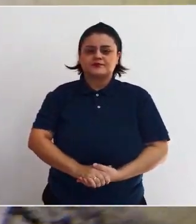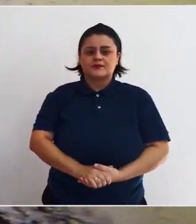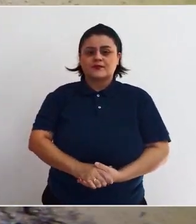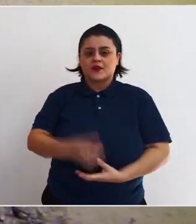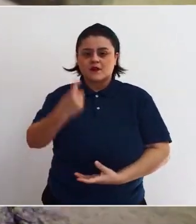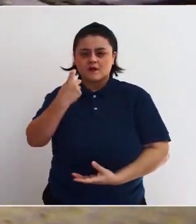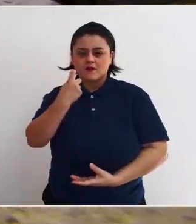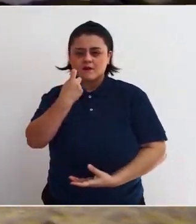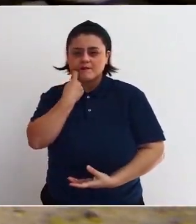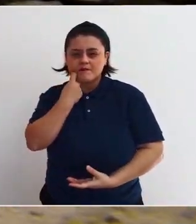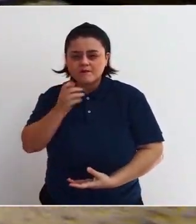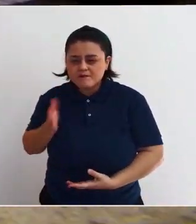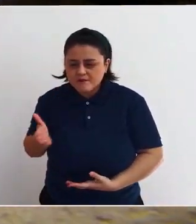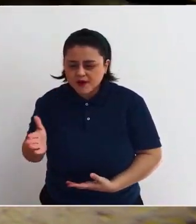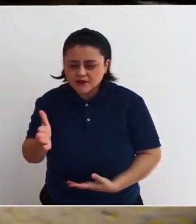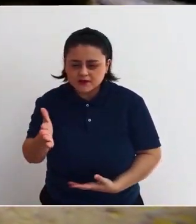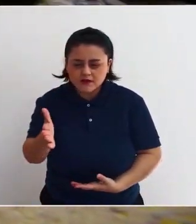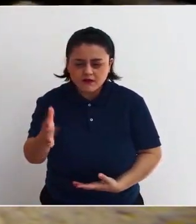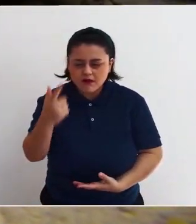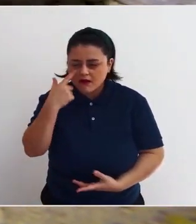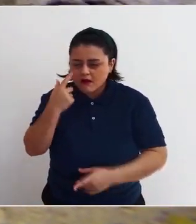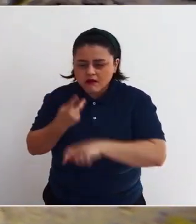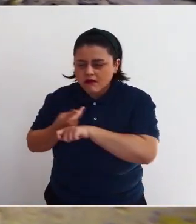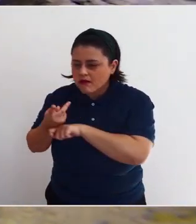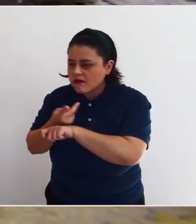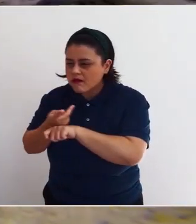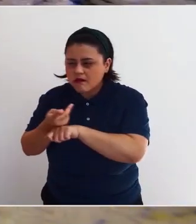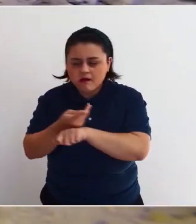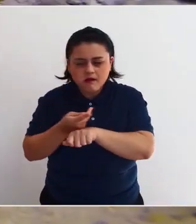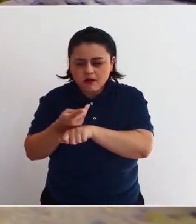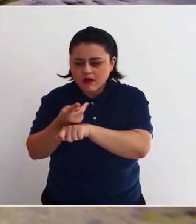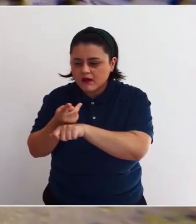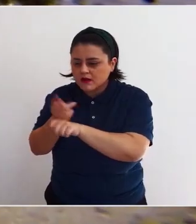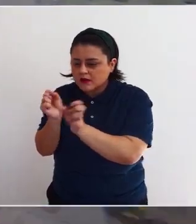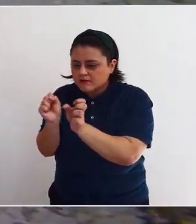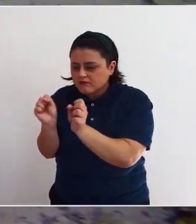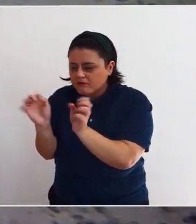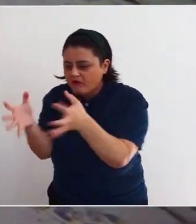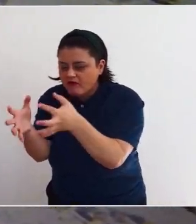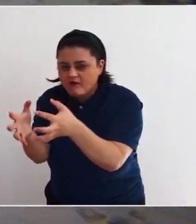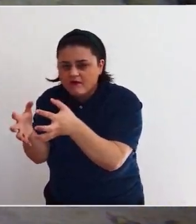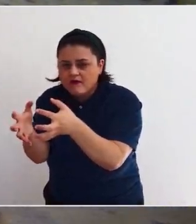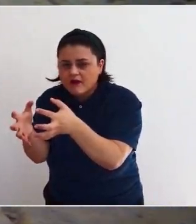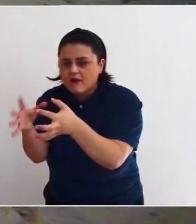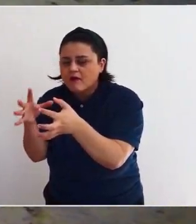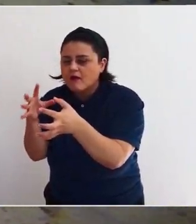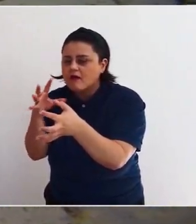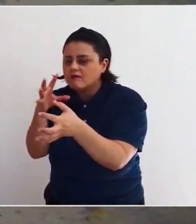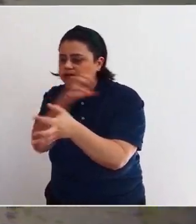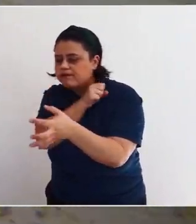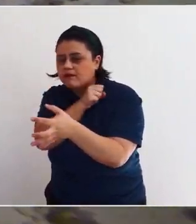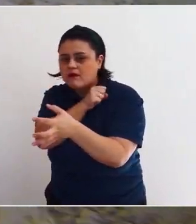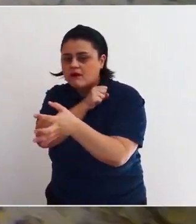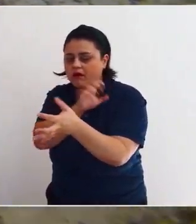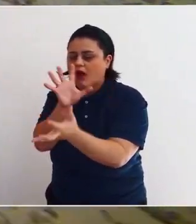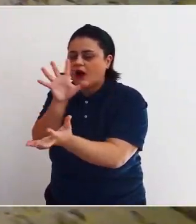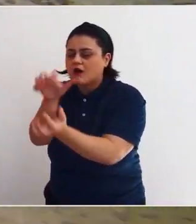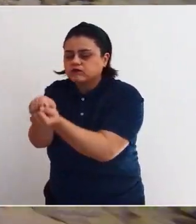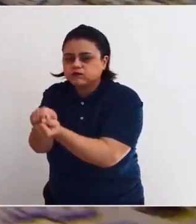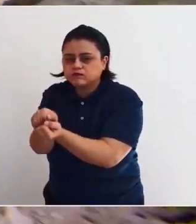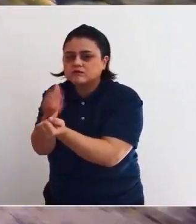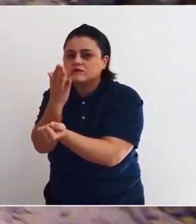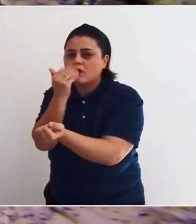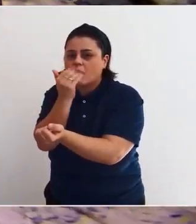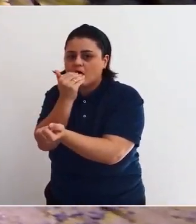Os peixes-leões, quando estão a caçar, encurralam as presas com seus espinhos num movimento rápido e as